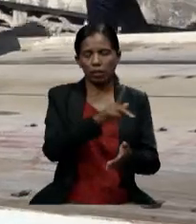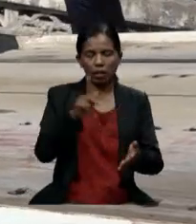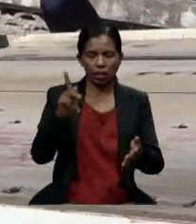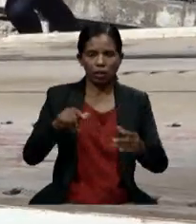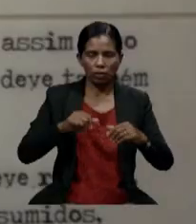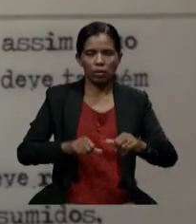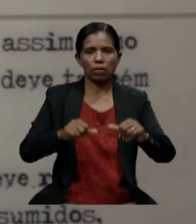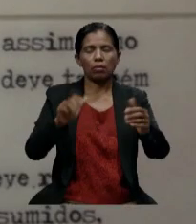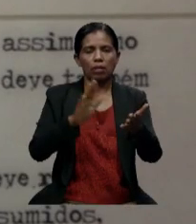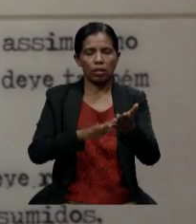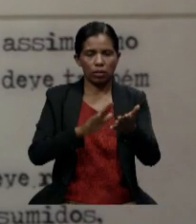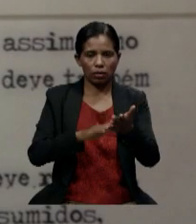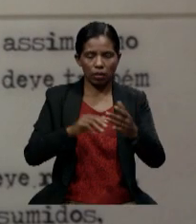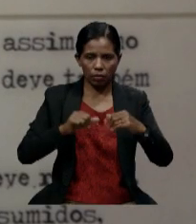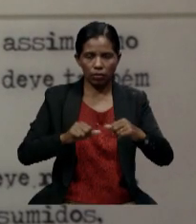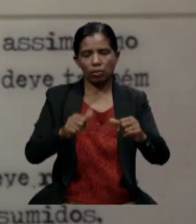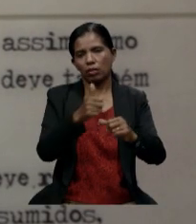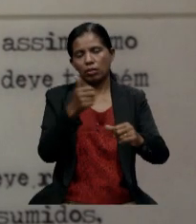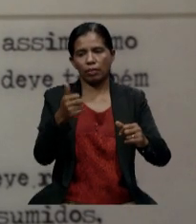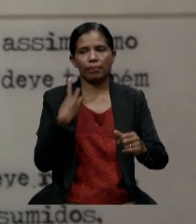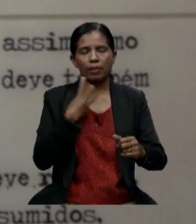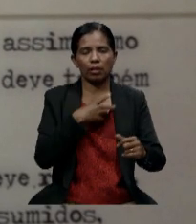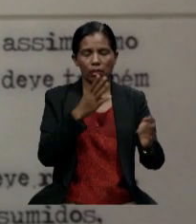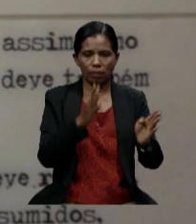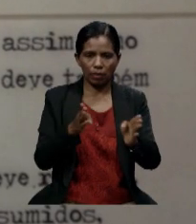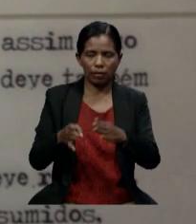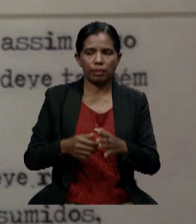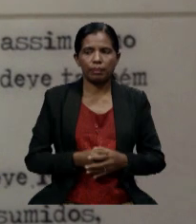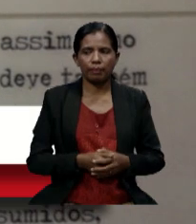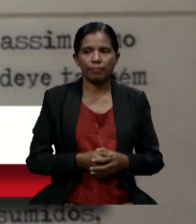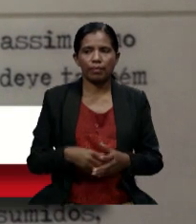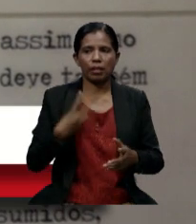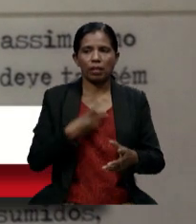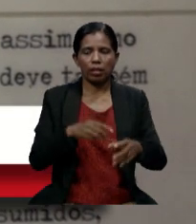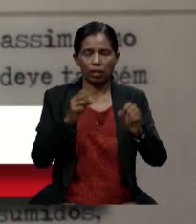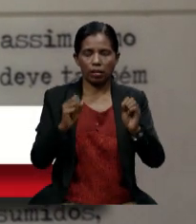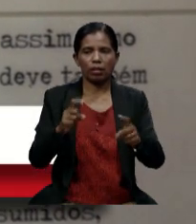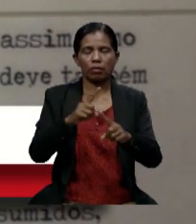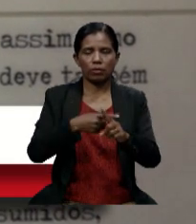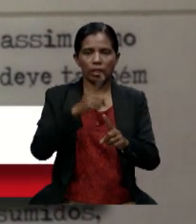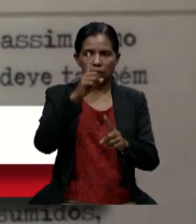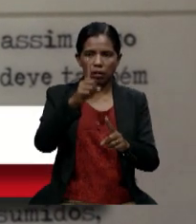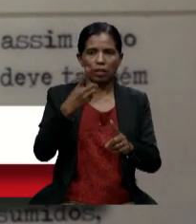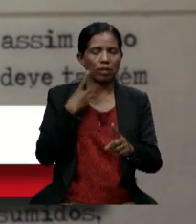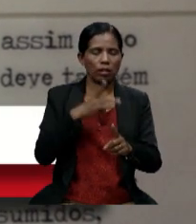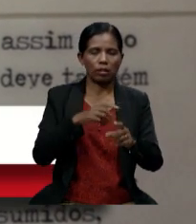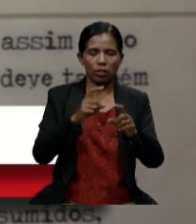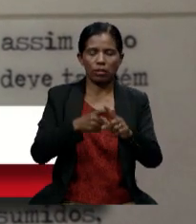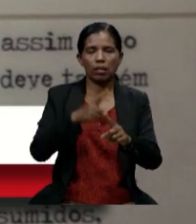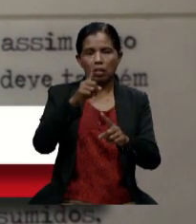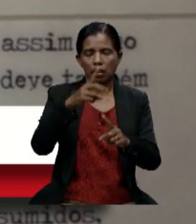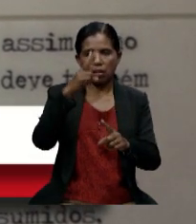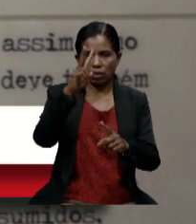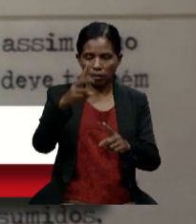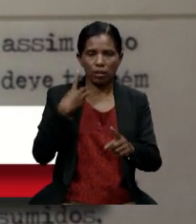Secundária Sira Selo. Vida de barra, ne beita sei plano, cada vez. Eita belet fula inda nela consegue belet fula inda garua mai ta